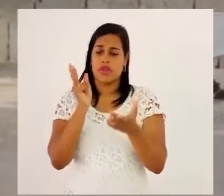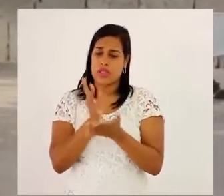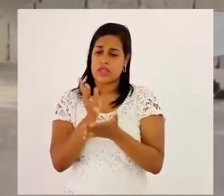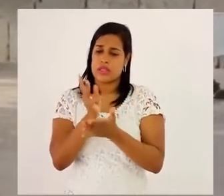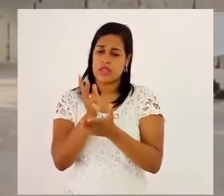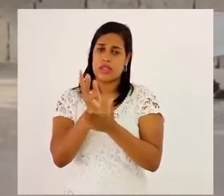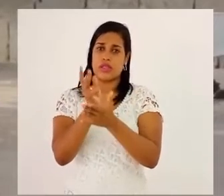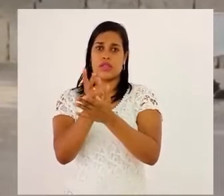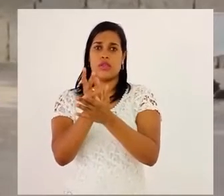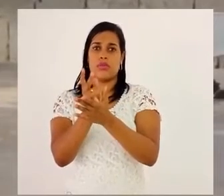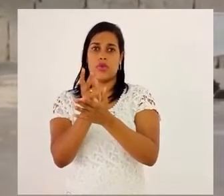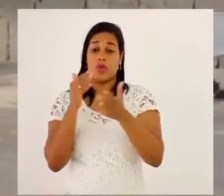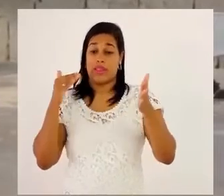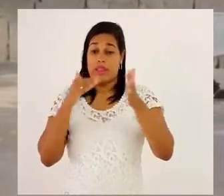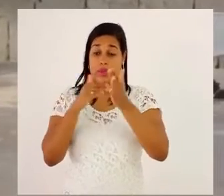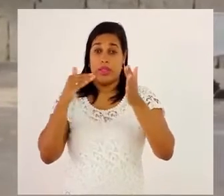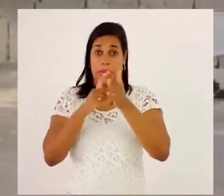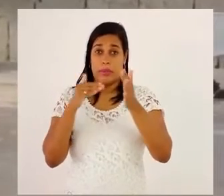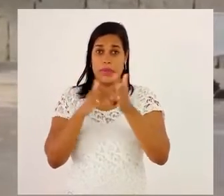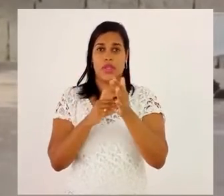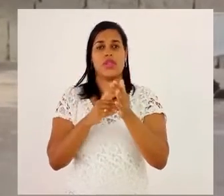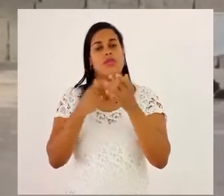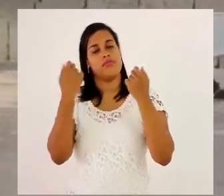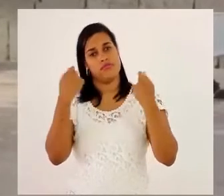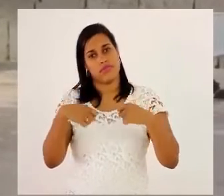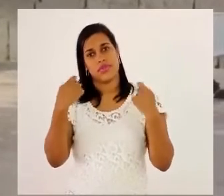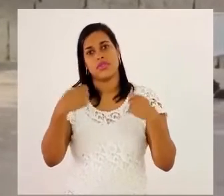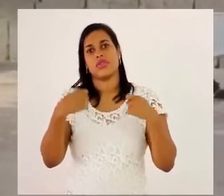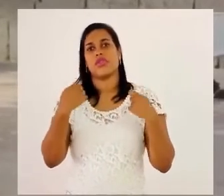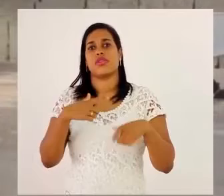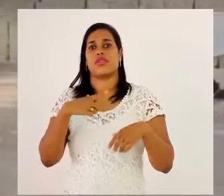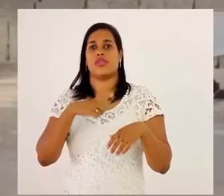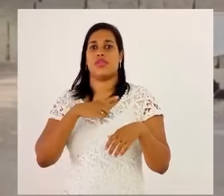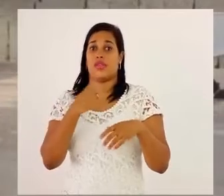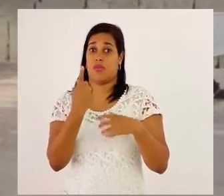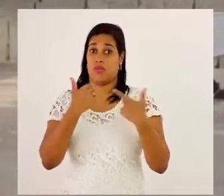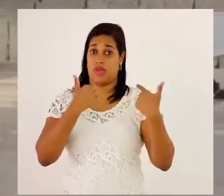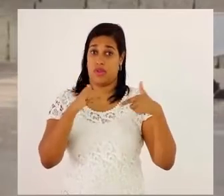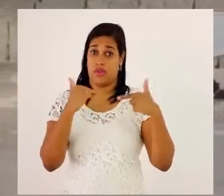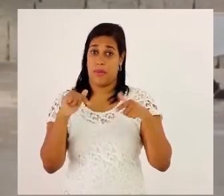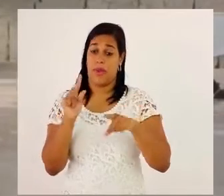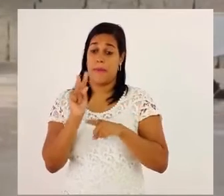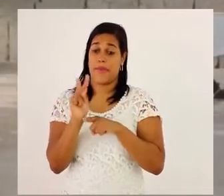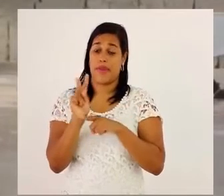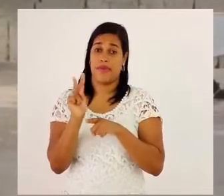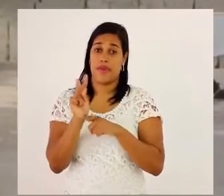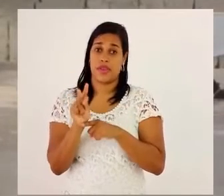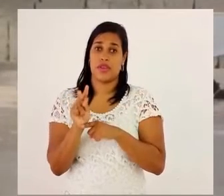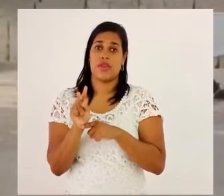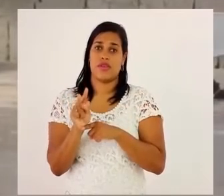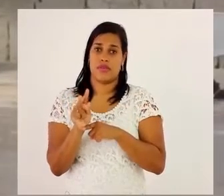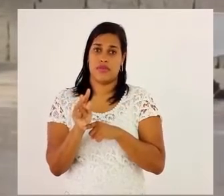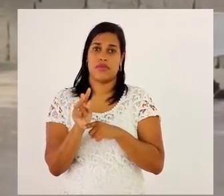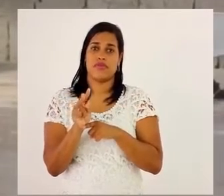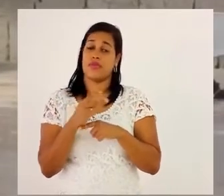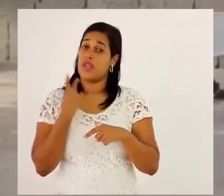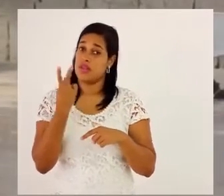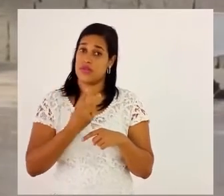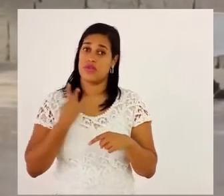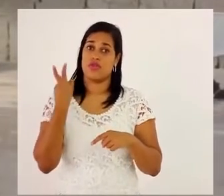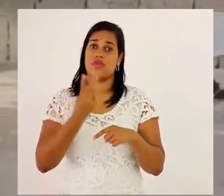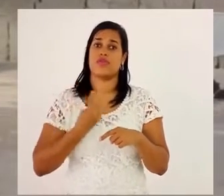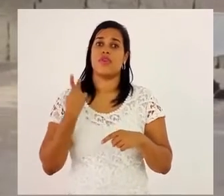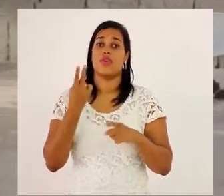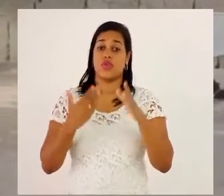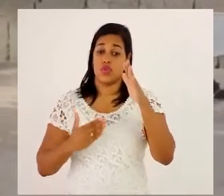do limite de tolerância, você tem que tomar uma atitude, você tem que tomar uma ação preventiva para poder baixar esses valores dos